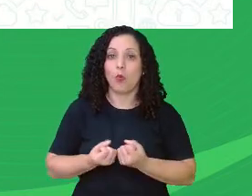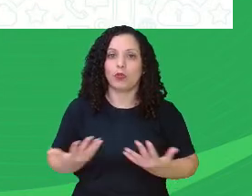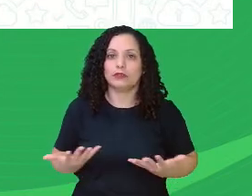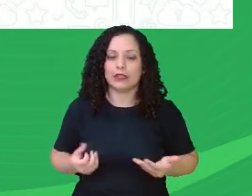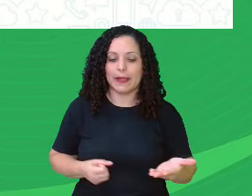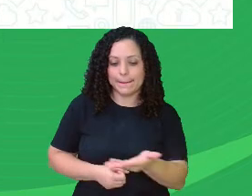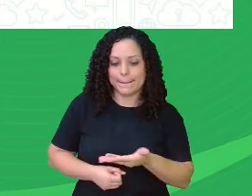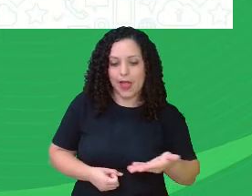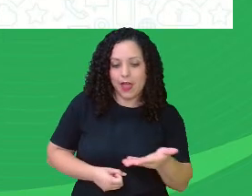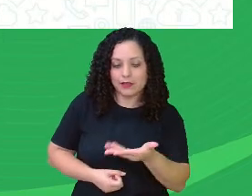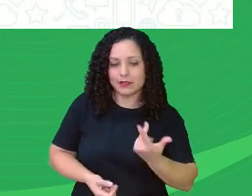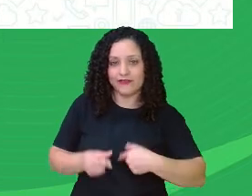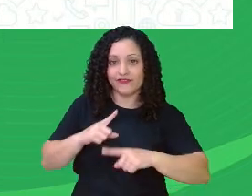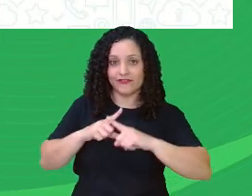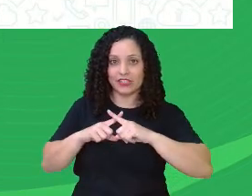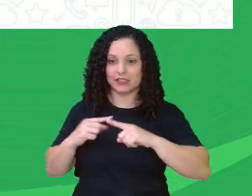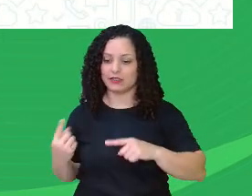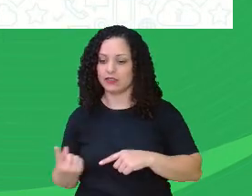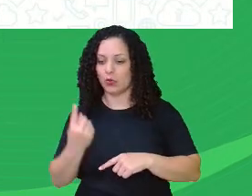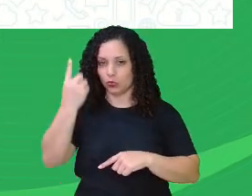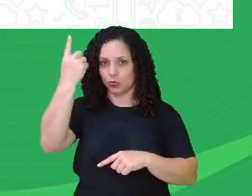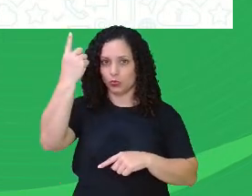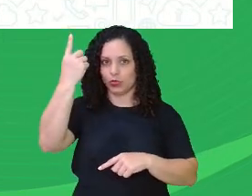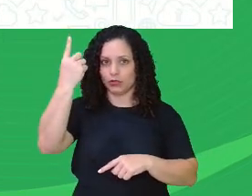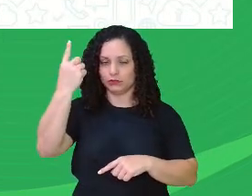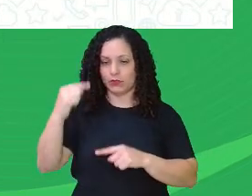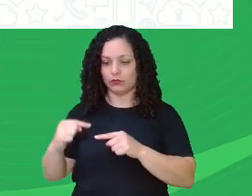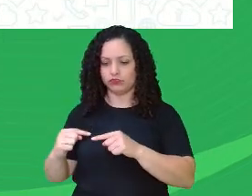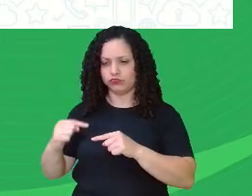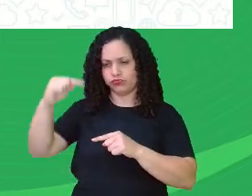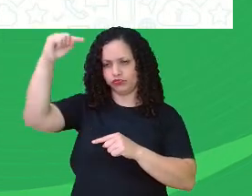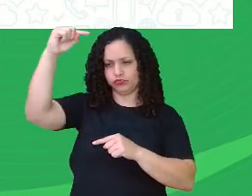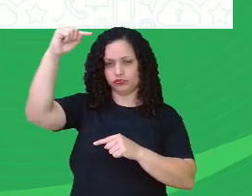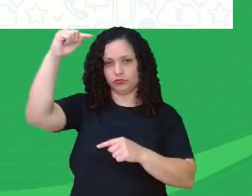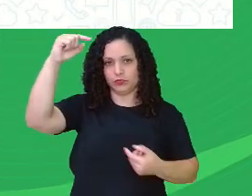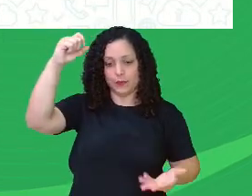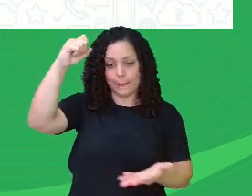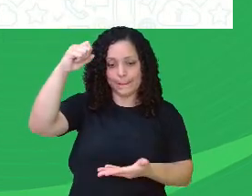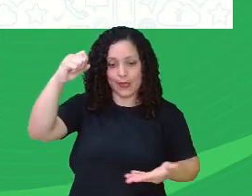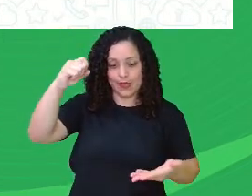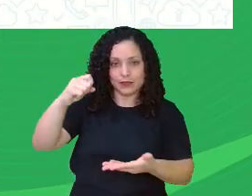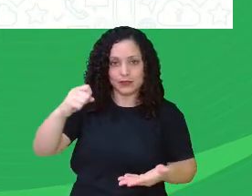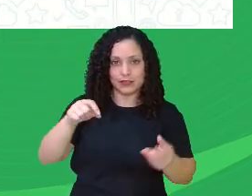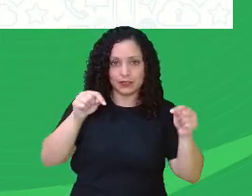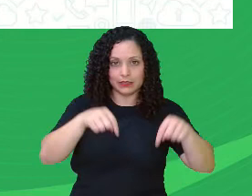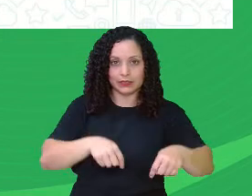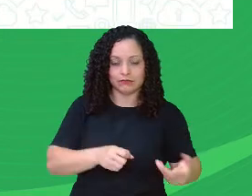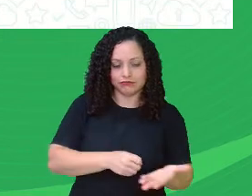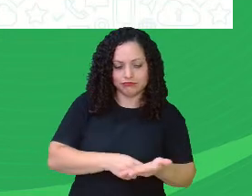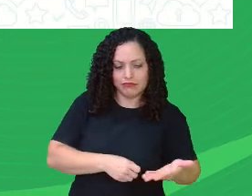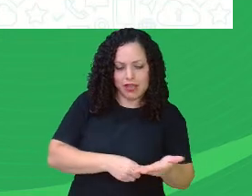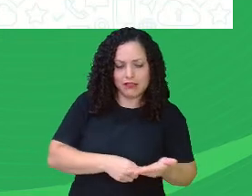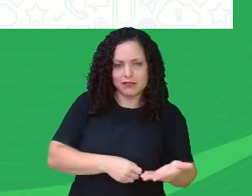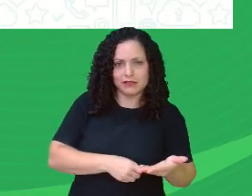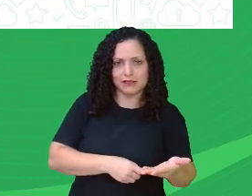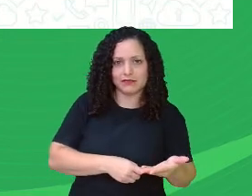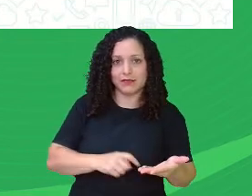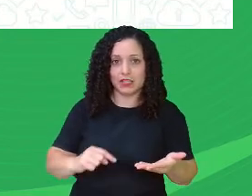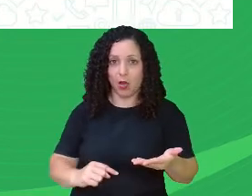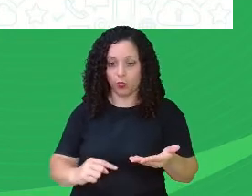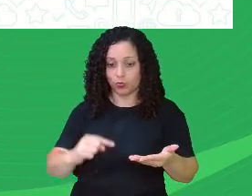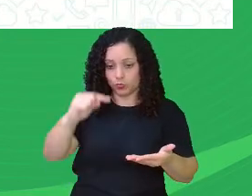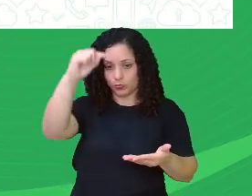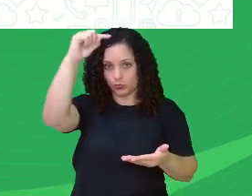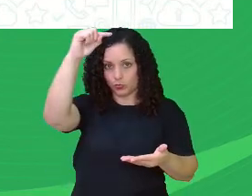da base multiplicado pela altura. E quem é a área da base? É base vezes altura. Quem é a base, quem é a altura? Você observa aqui,